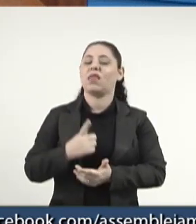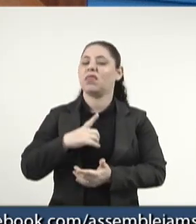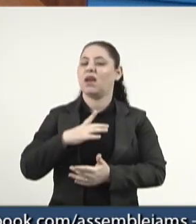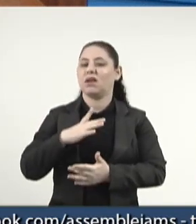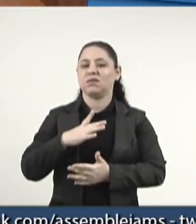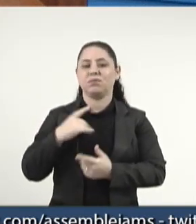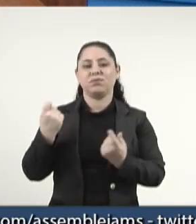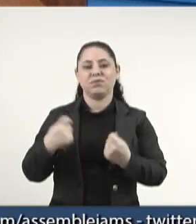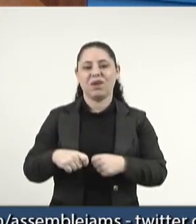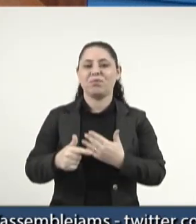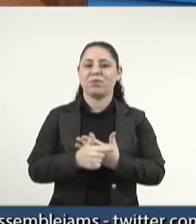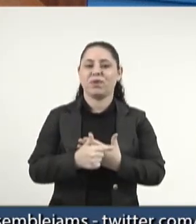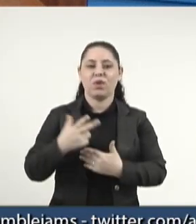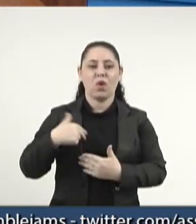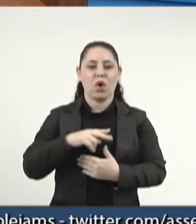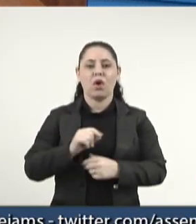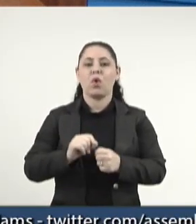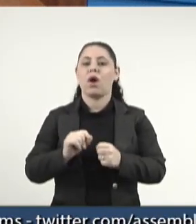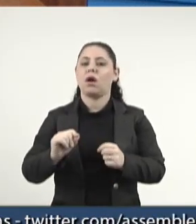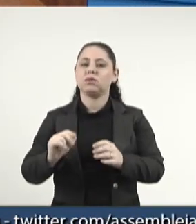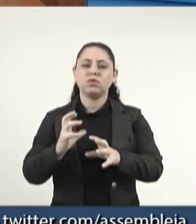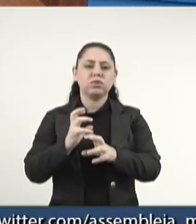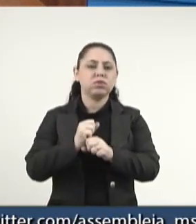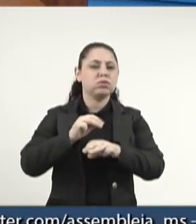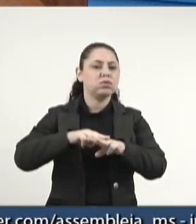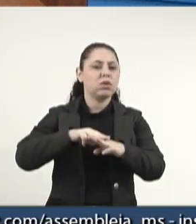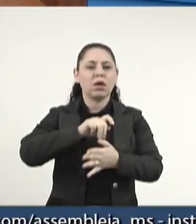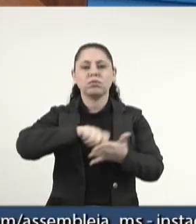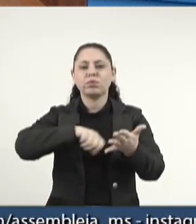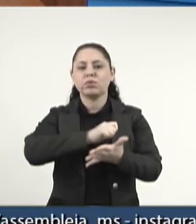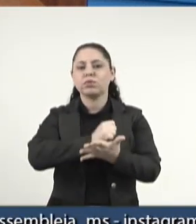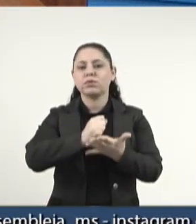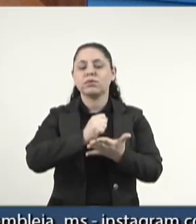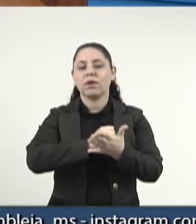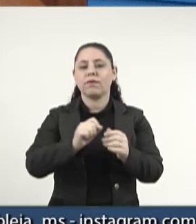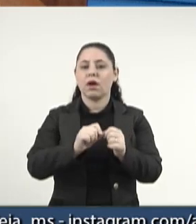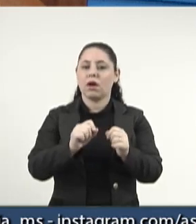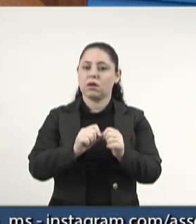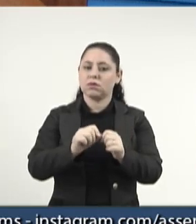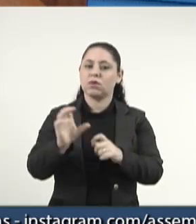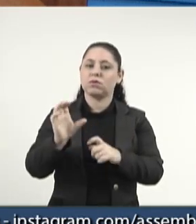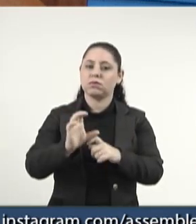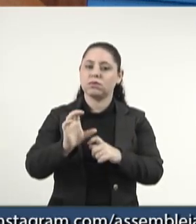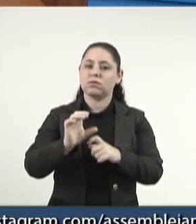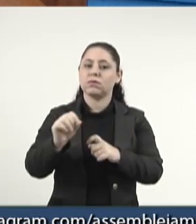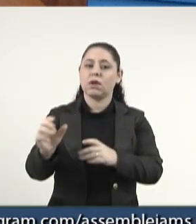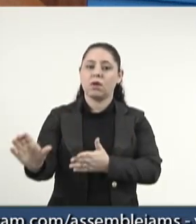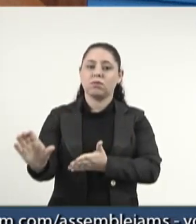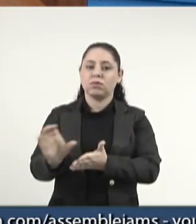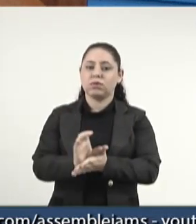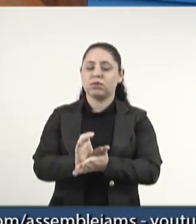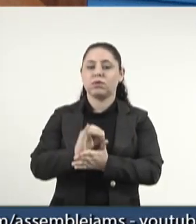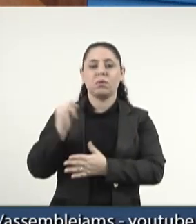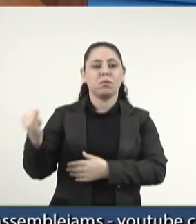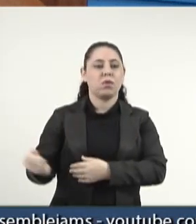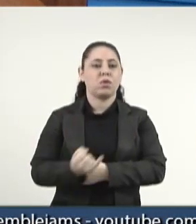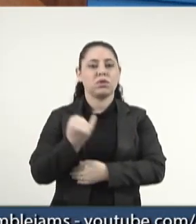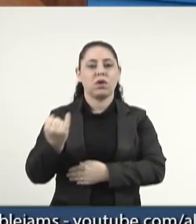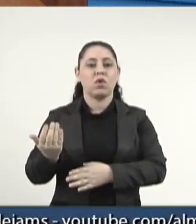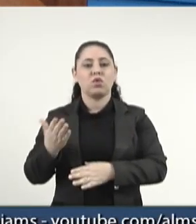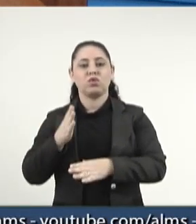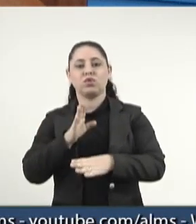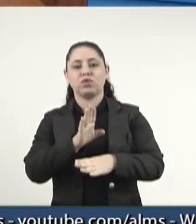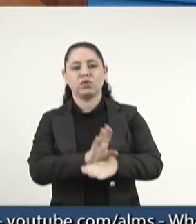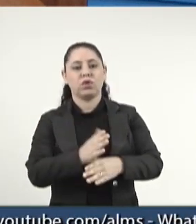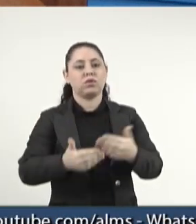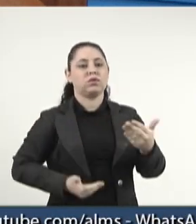de ratificar as contas e os contratos que são feitos por essa entidade que recebe importante contribuição